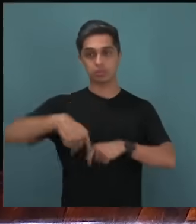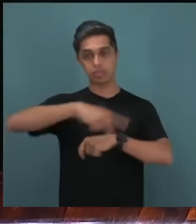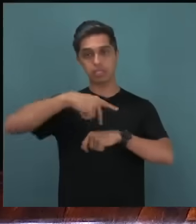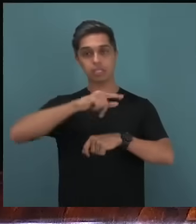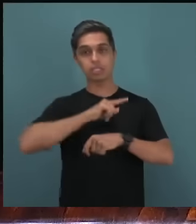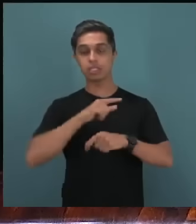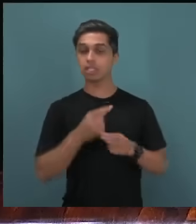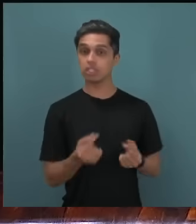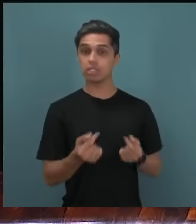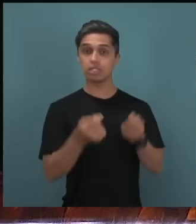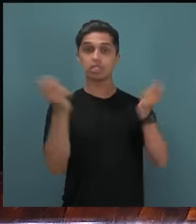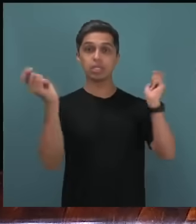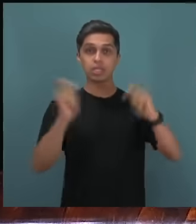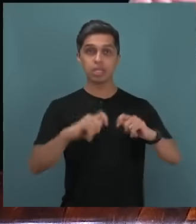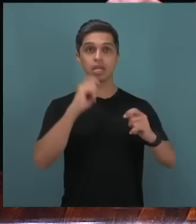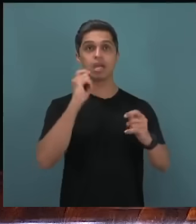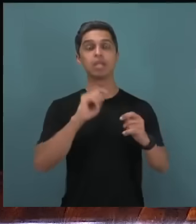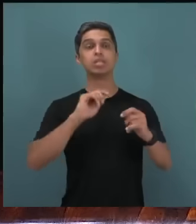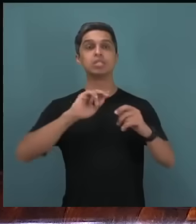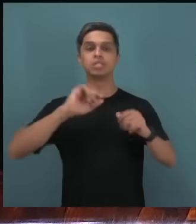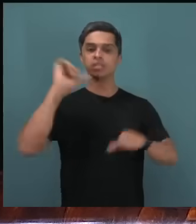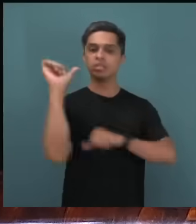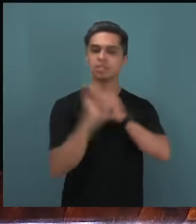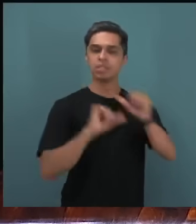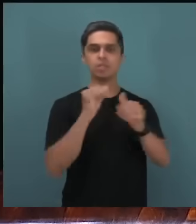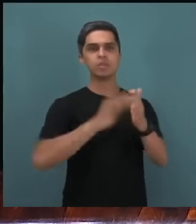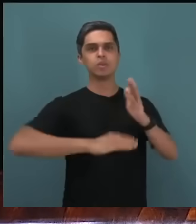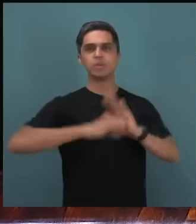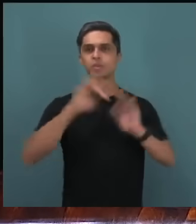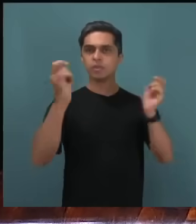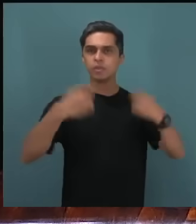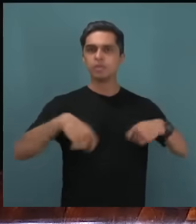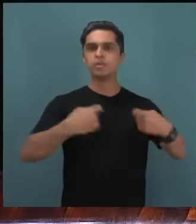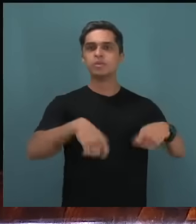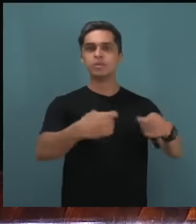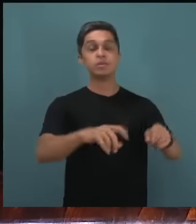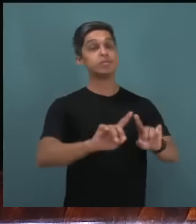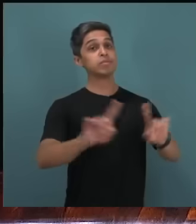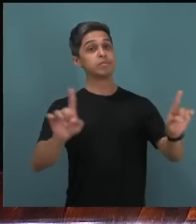recursos para fazer as transformações necessárias,